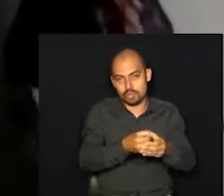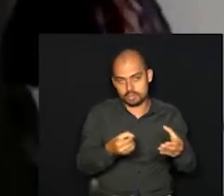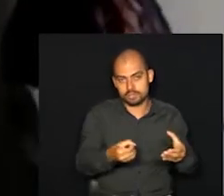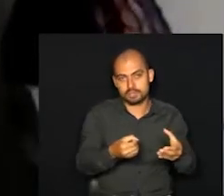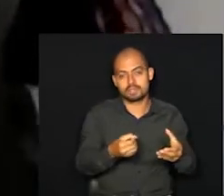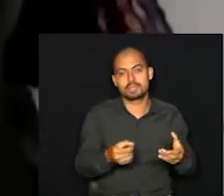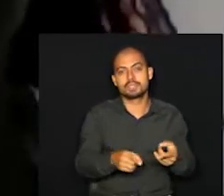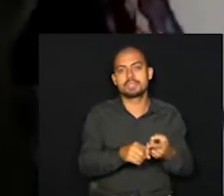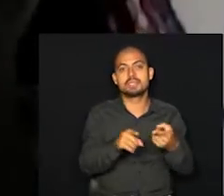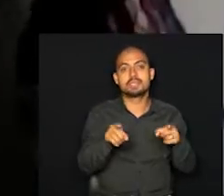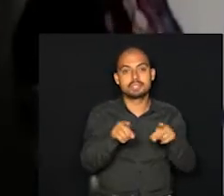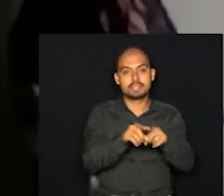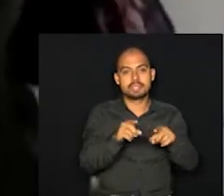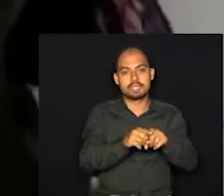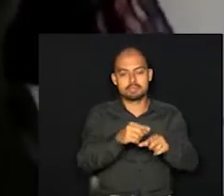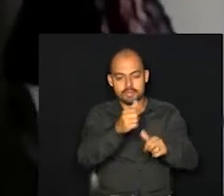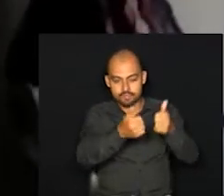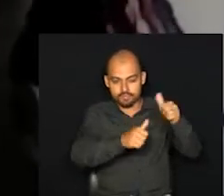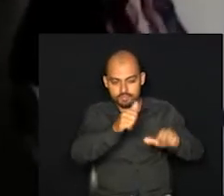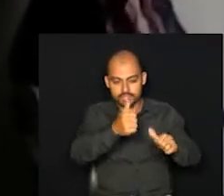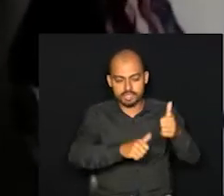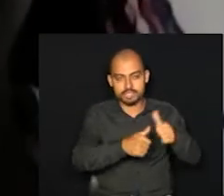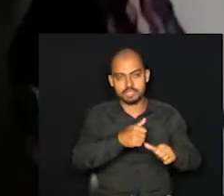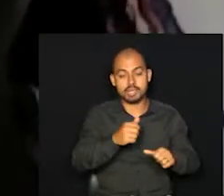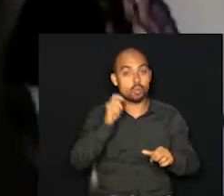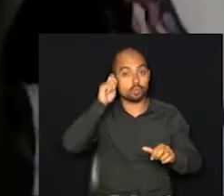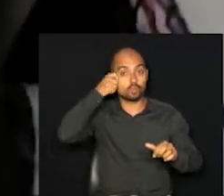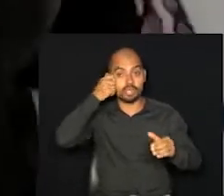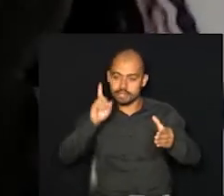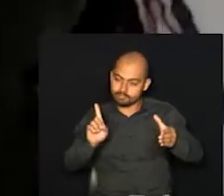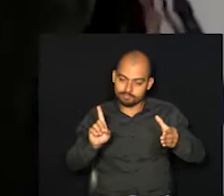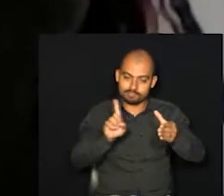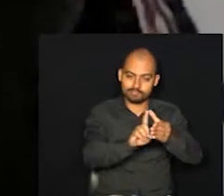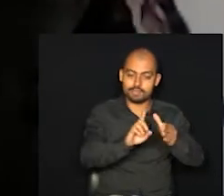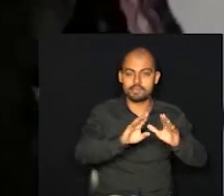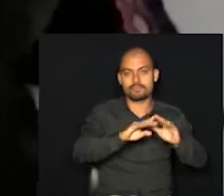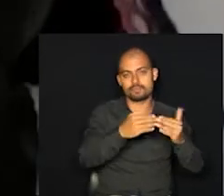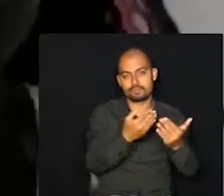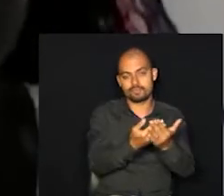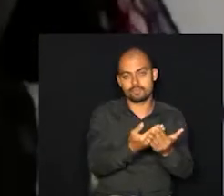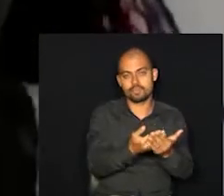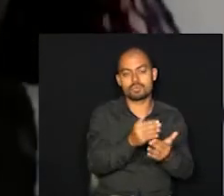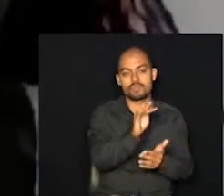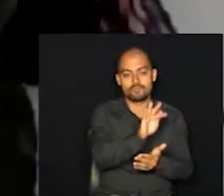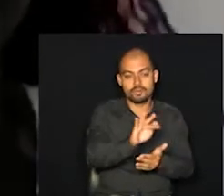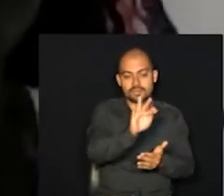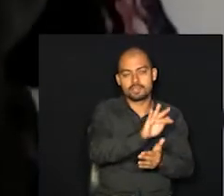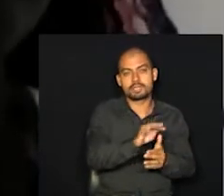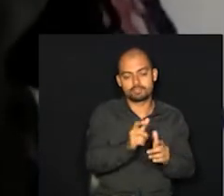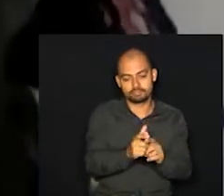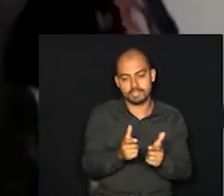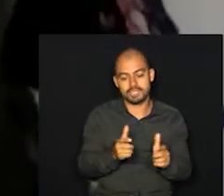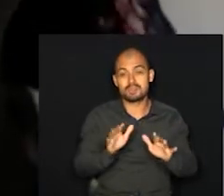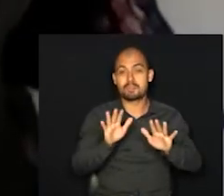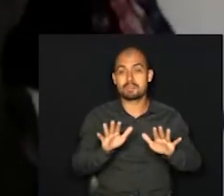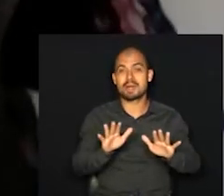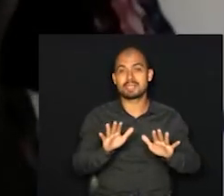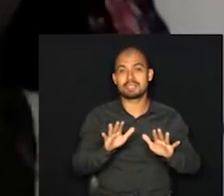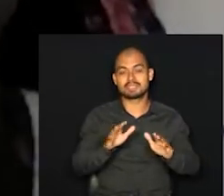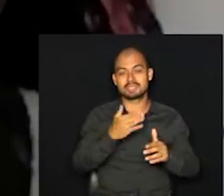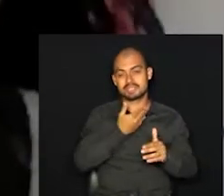comissão de averiguação, da inserção do negro na universidade. Isso está crescendo bastante, mas nas redes